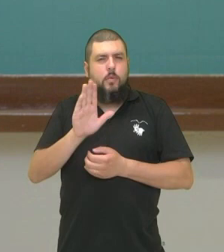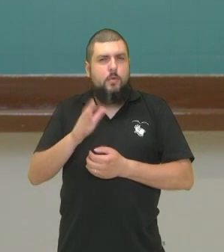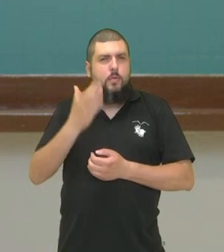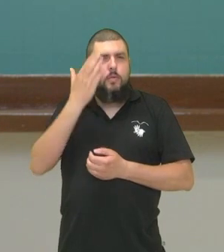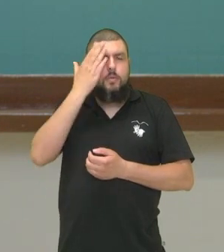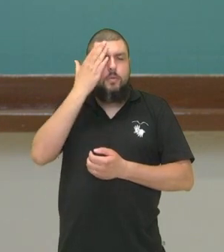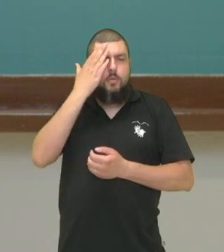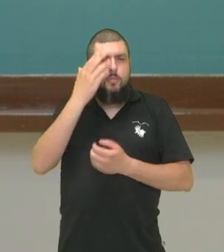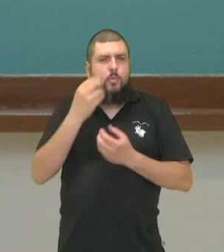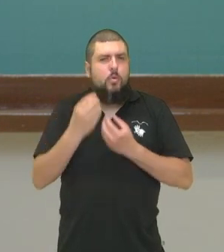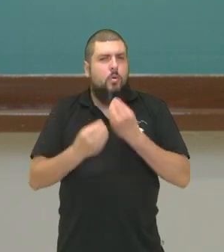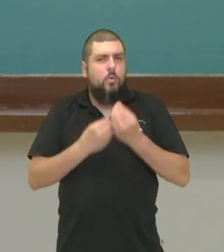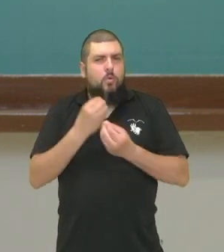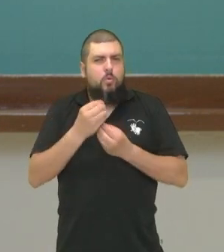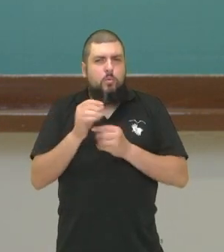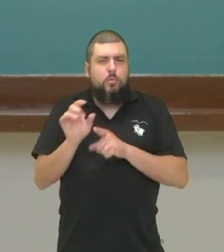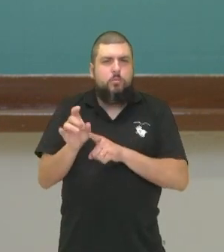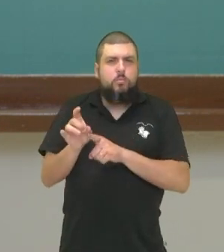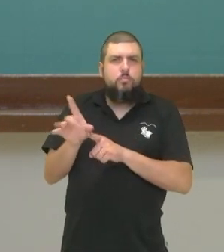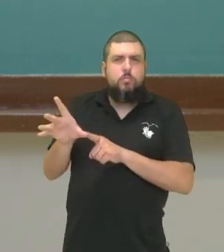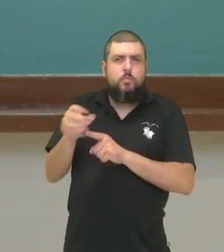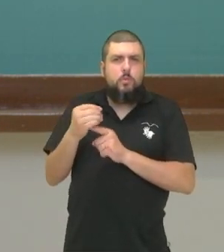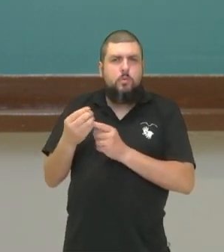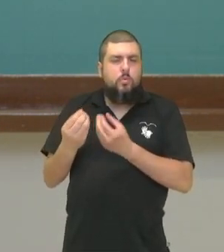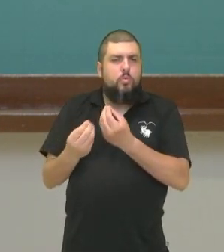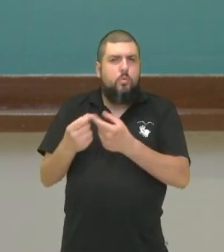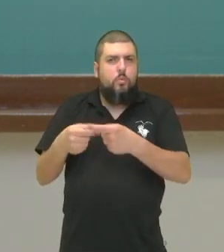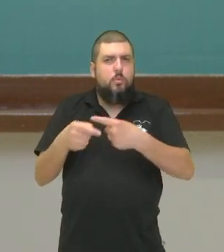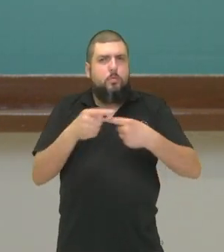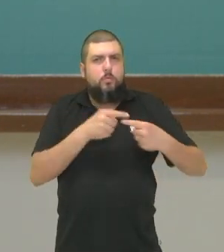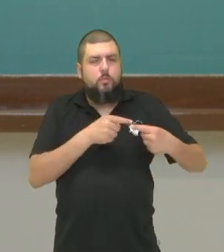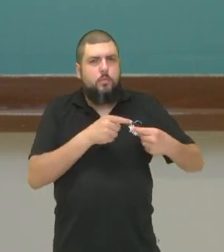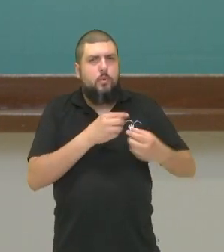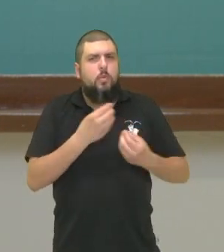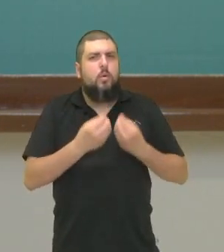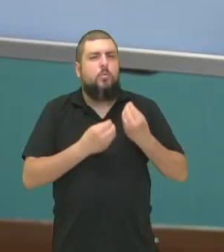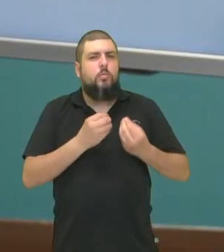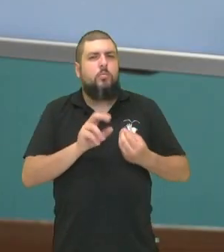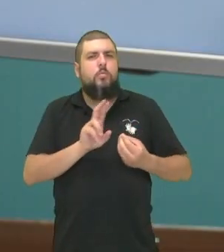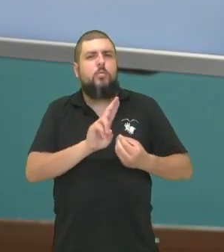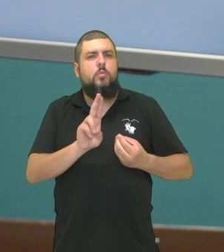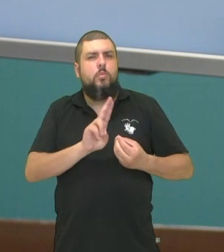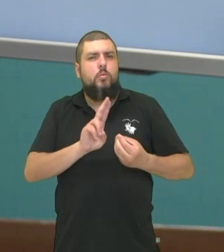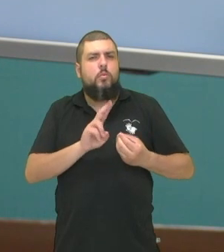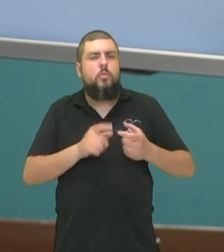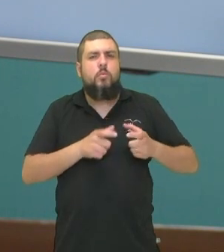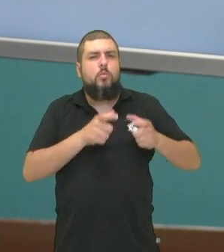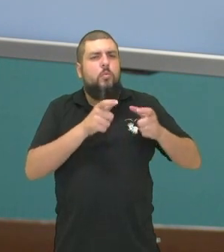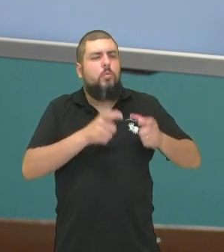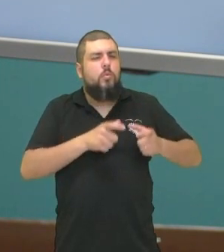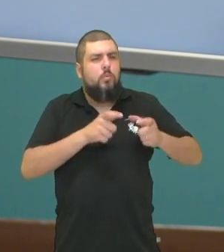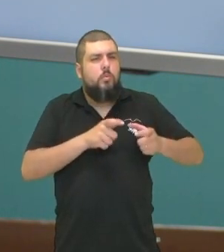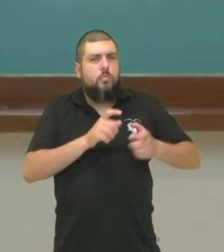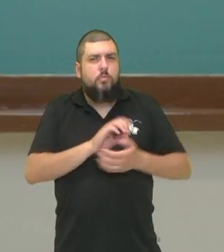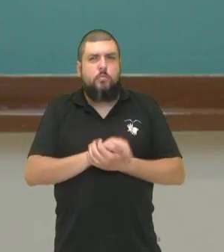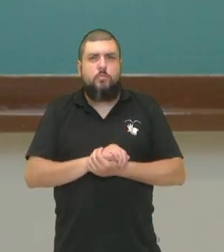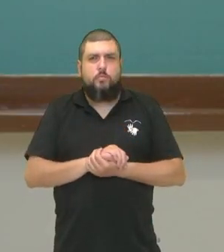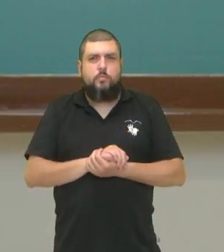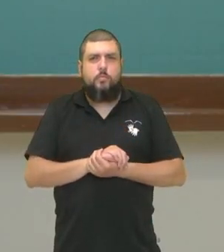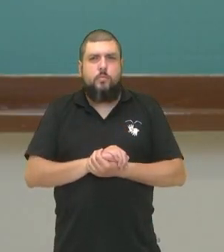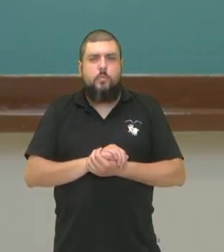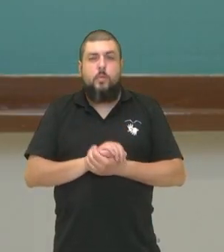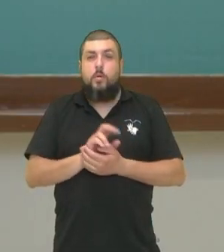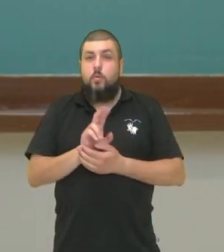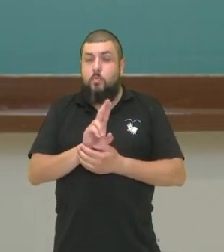o processo de formação dos espermatozoides? Como se chama esse processo? Onde que ele vai ocorrer? Esse processo